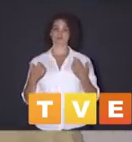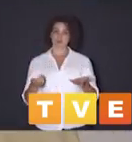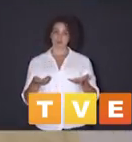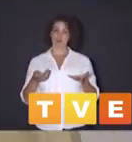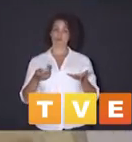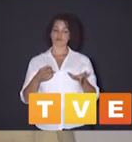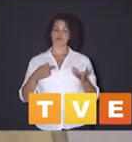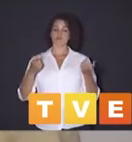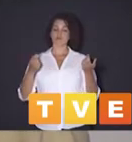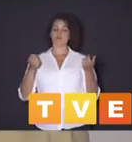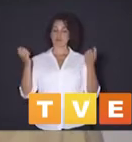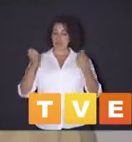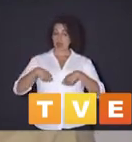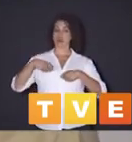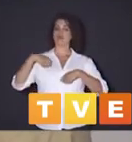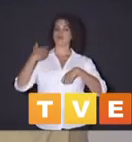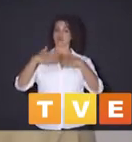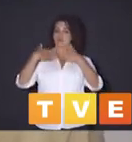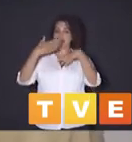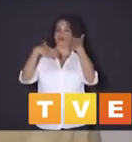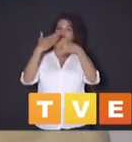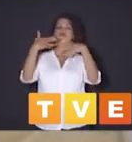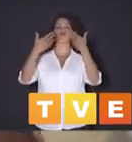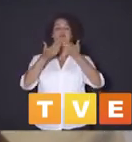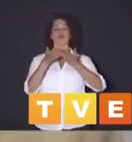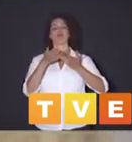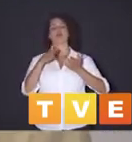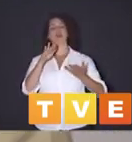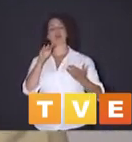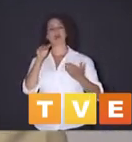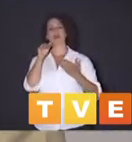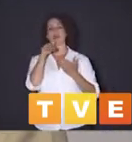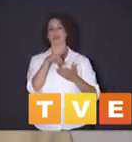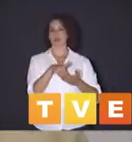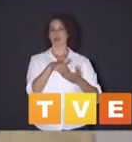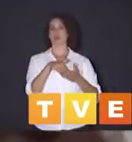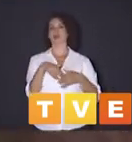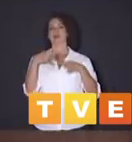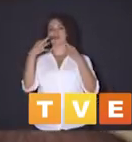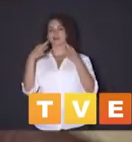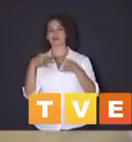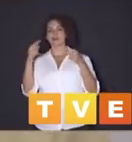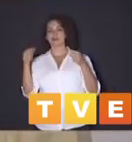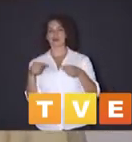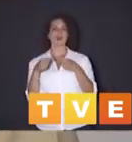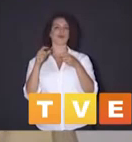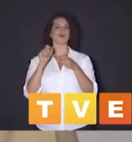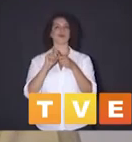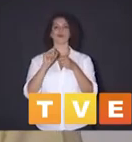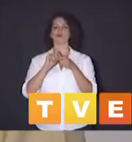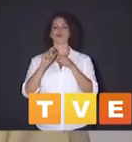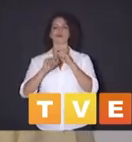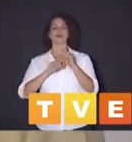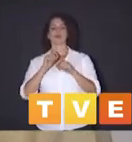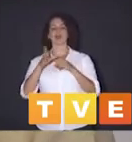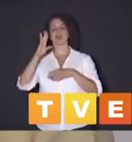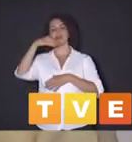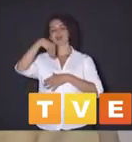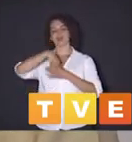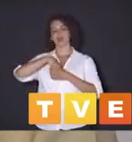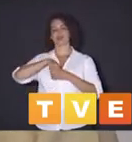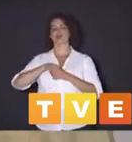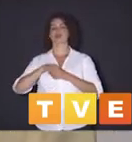enorme de usar e tentando evoluir com isso até chegar no ponto certo de o que fazer com o software dentro dos aparelhos de